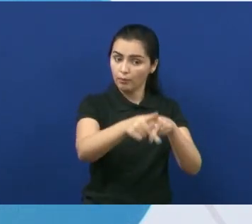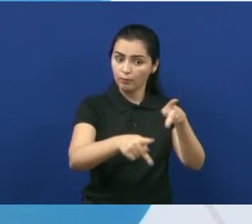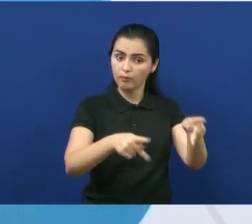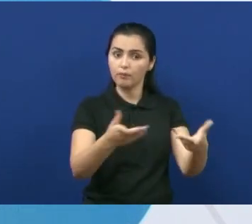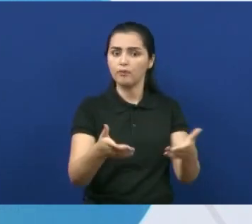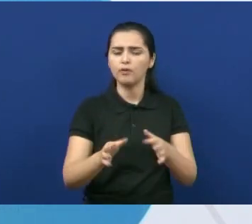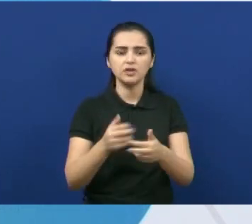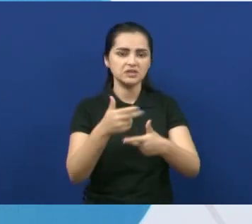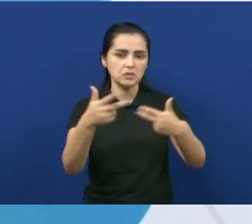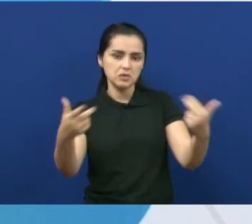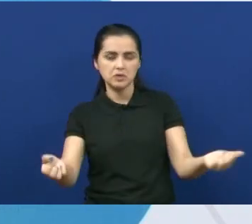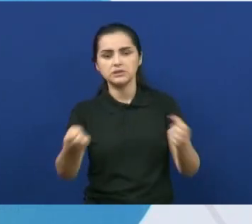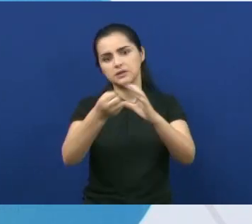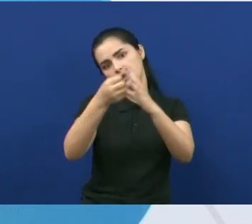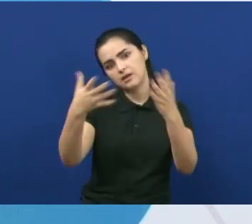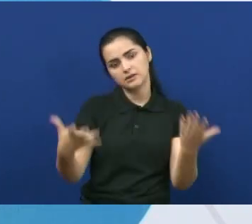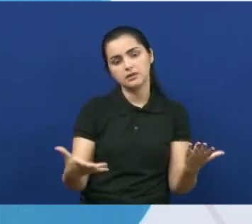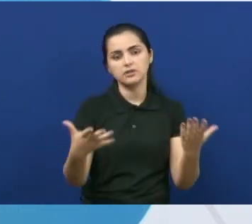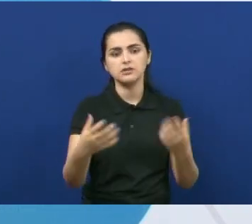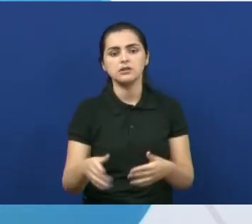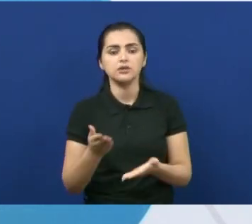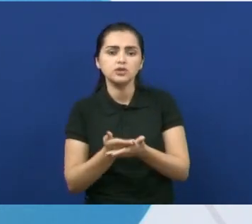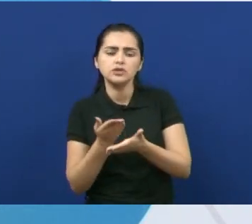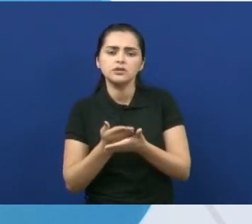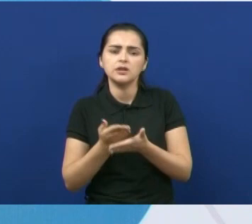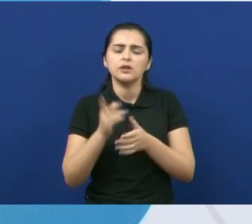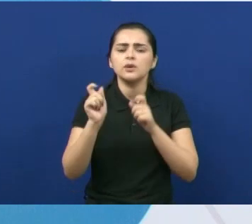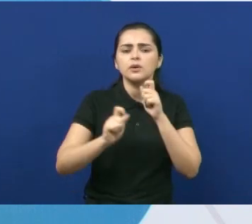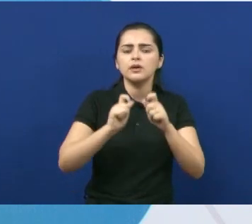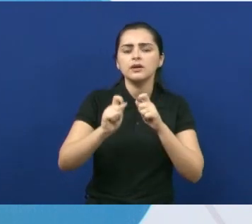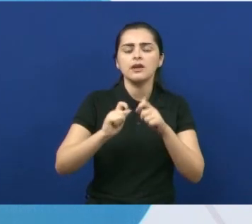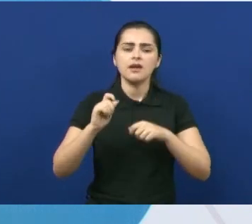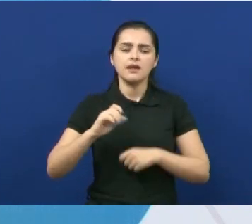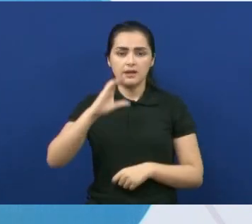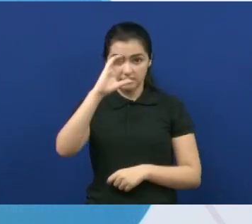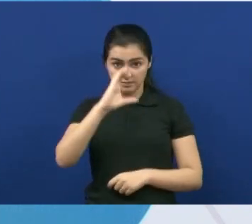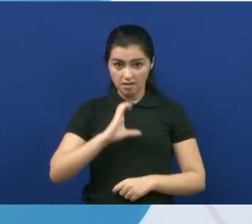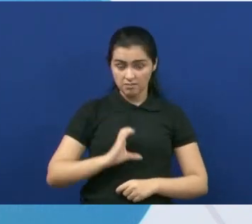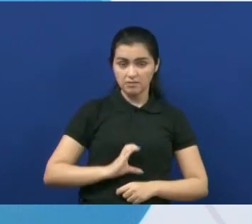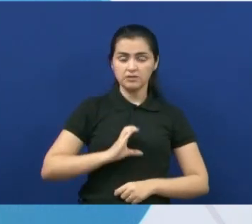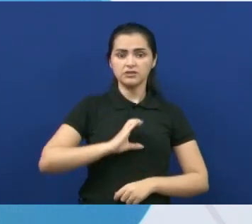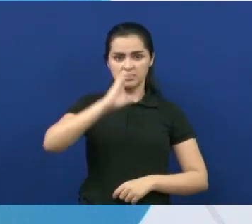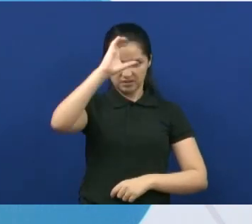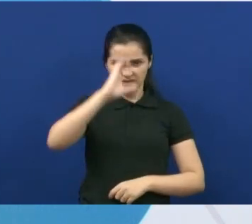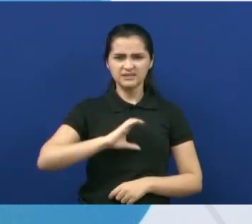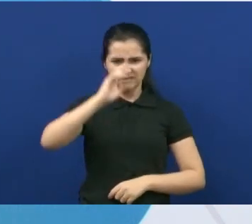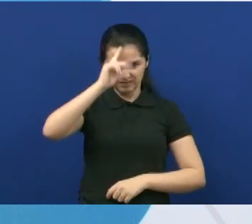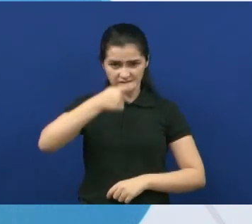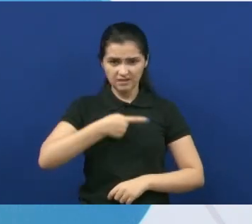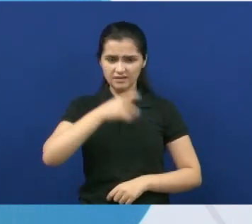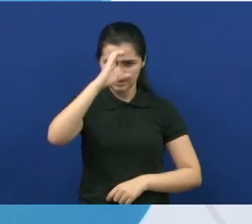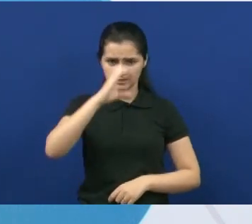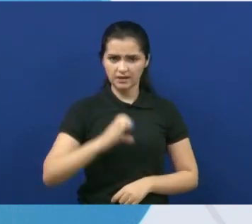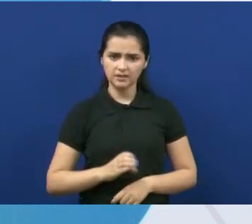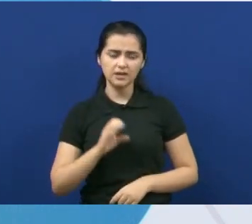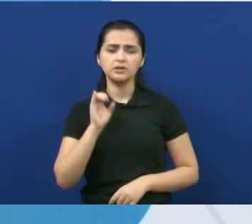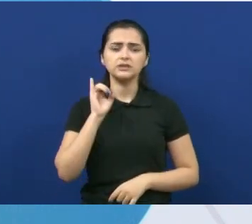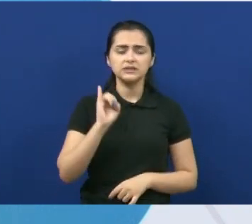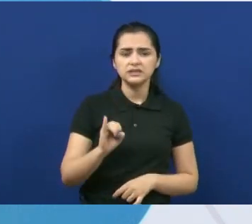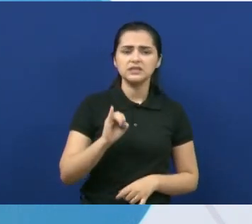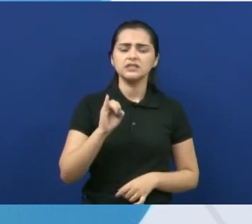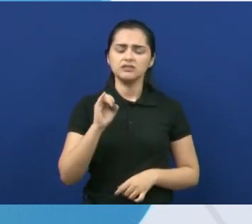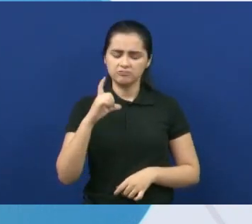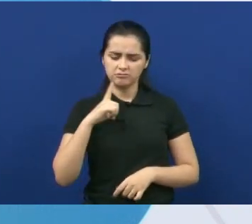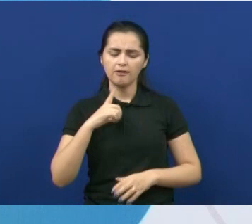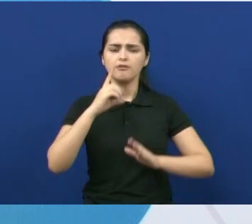coisas, suas características, viram um pouquinho do que era a cidadania, essa questão de ser cidadão, só tem cidadania se você tem